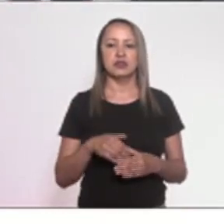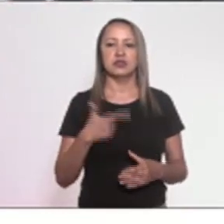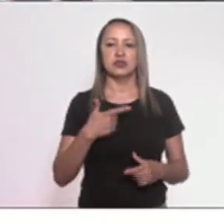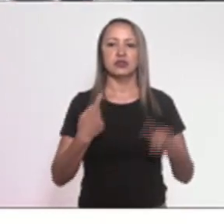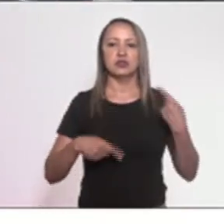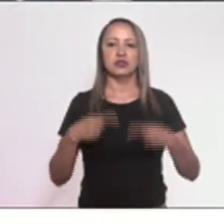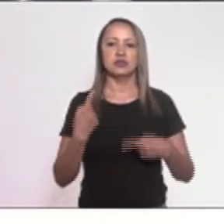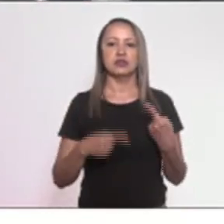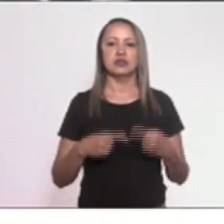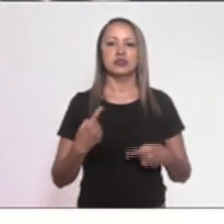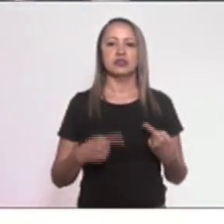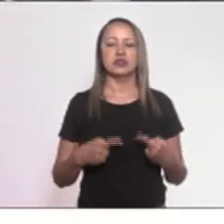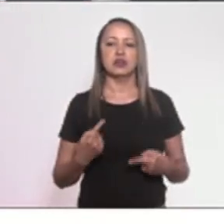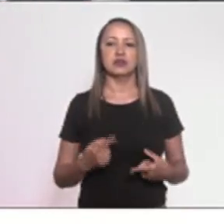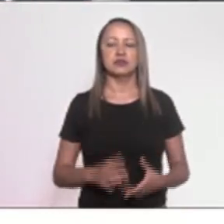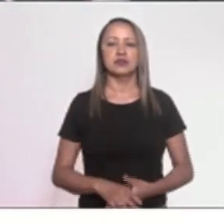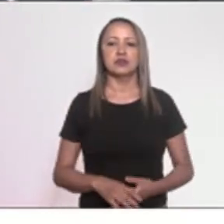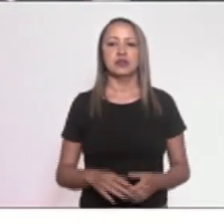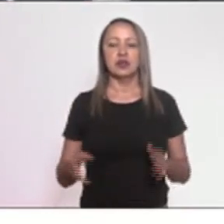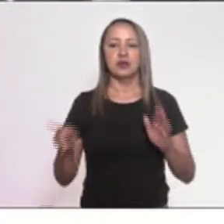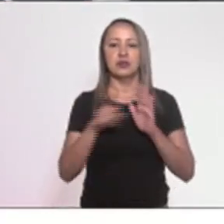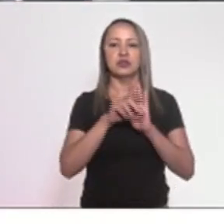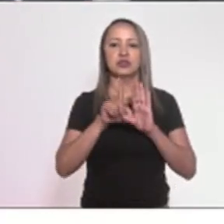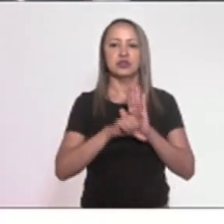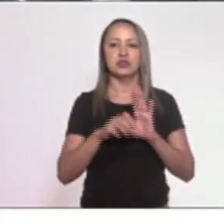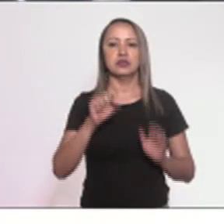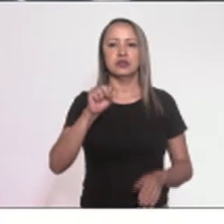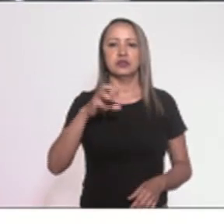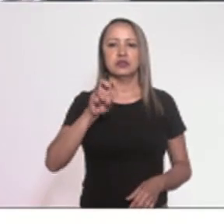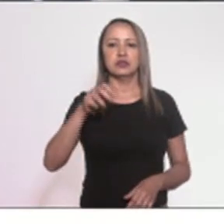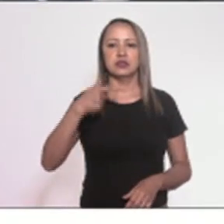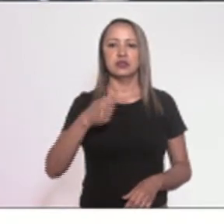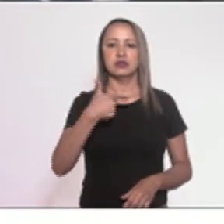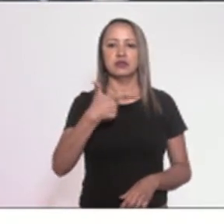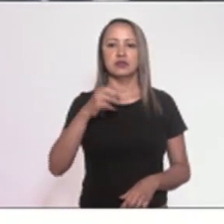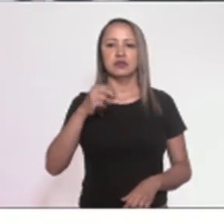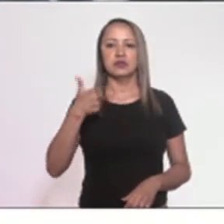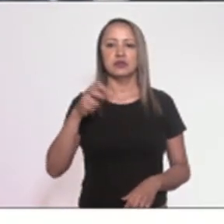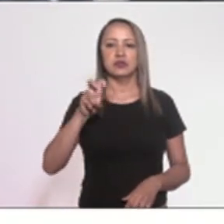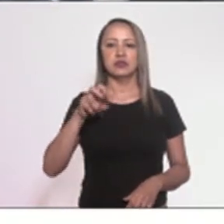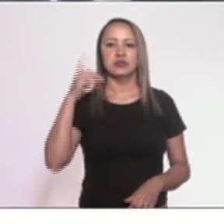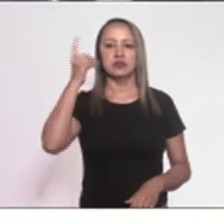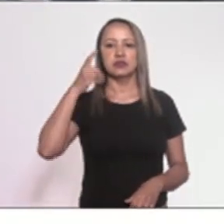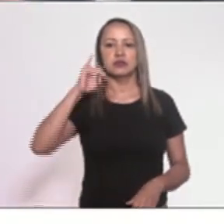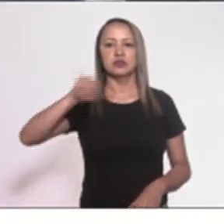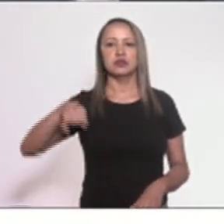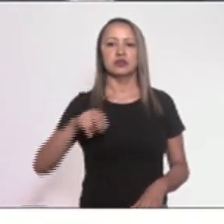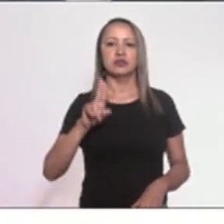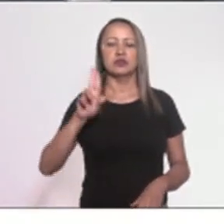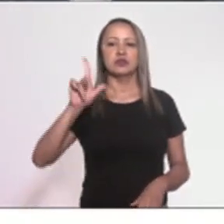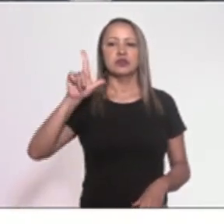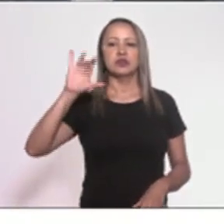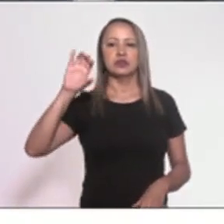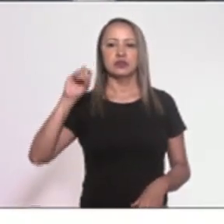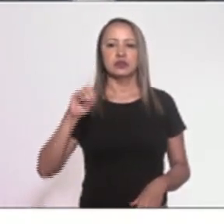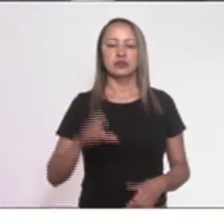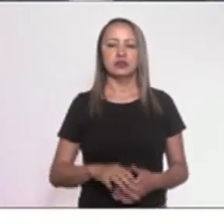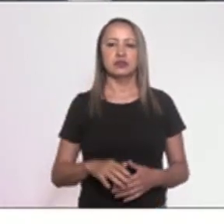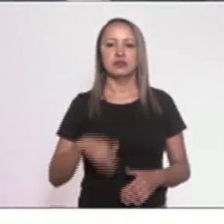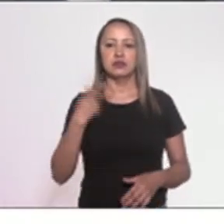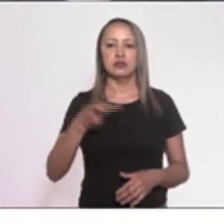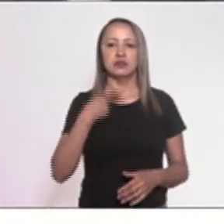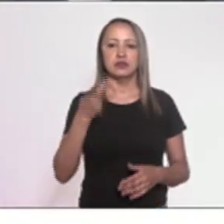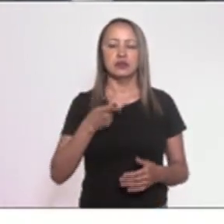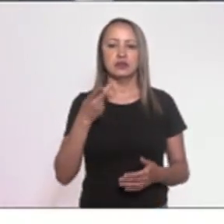discussão, redação do vencido, projeto de lei 857-2015, autoria do deputado Dr. Julianelli, dispõe sobre a criação